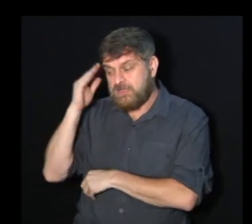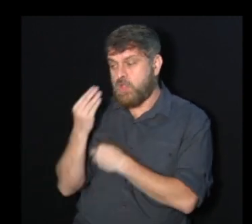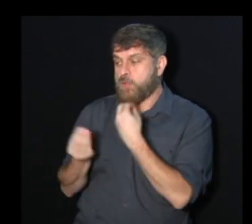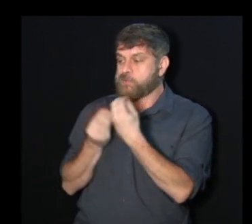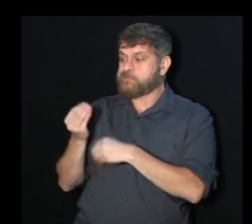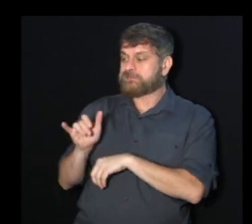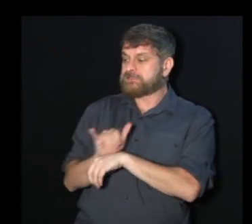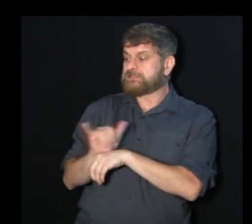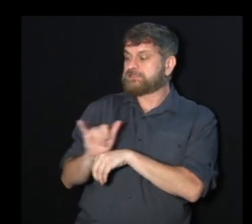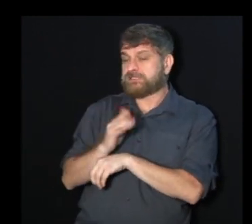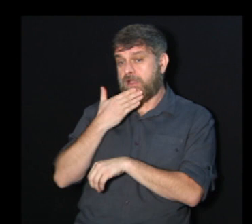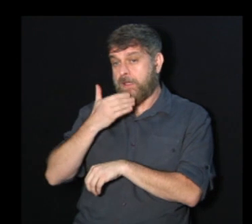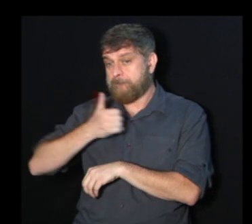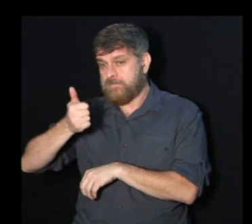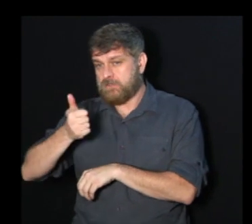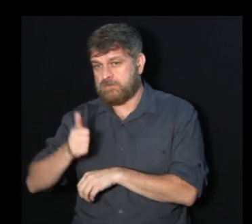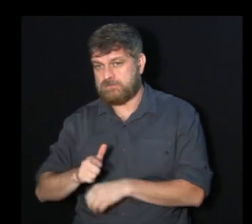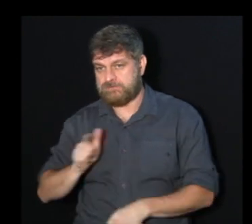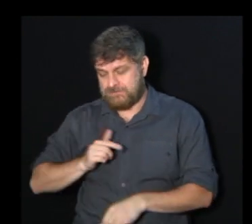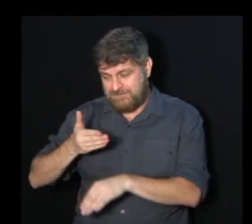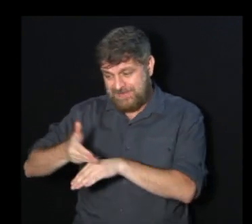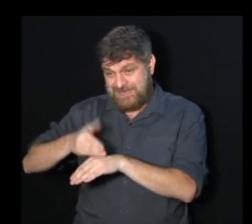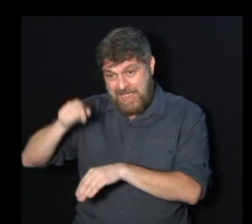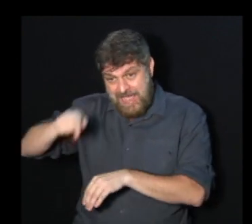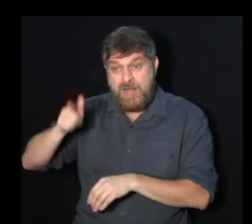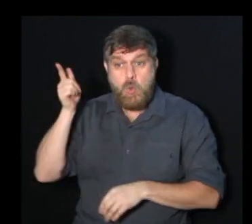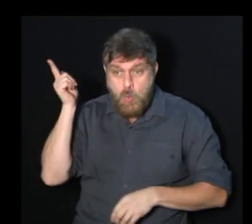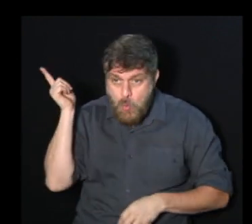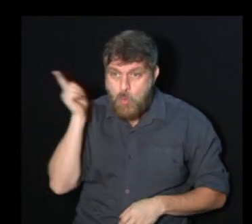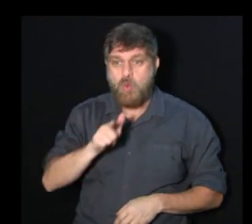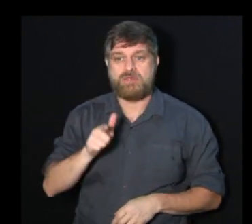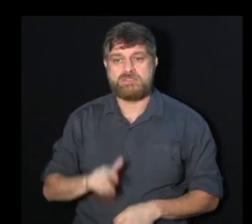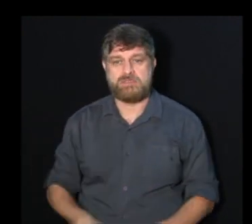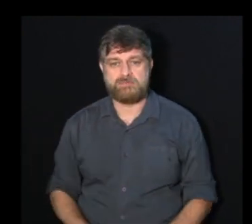resultado e aplicar para ele ter o melhor resultado.